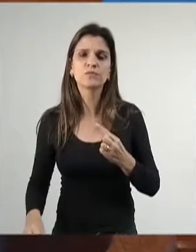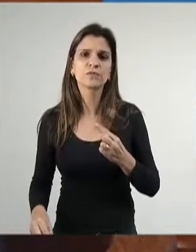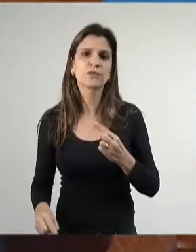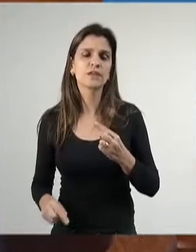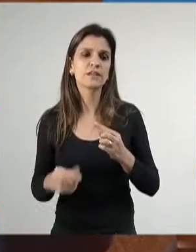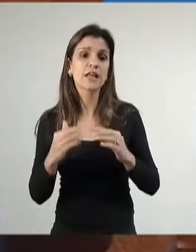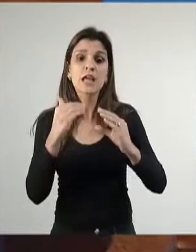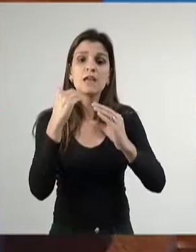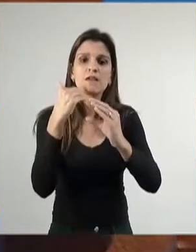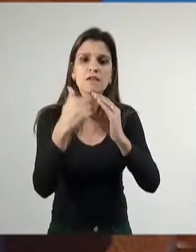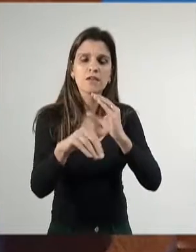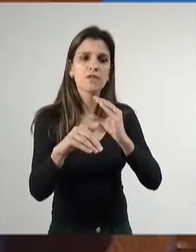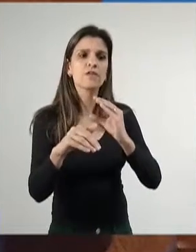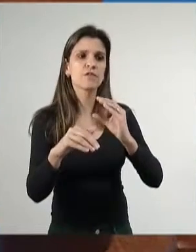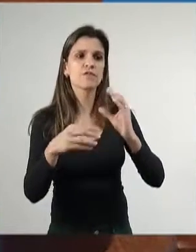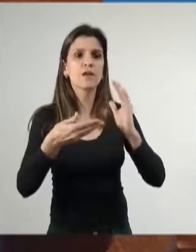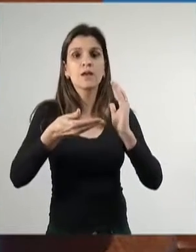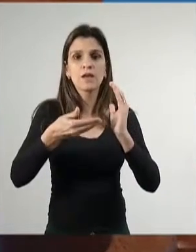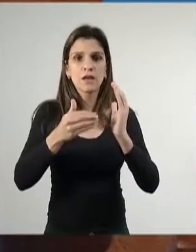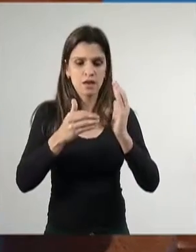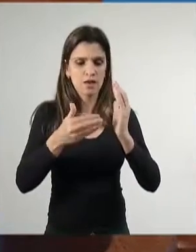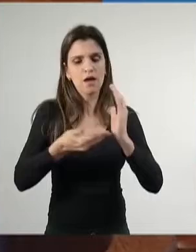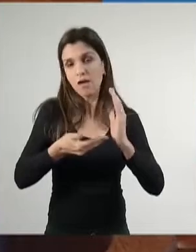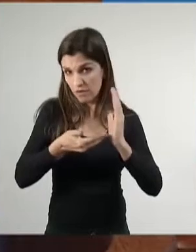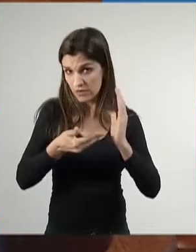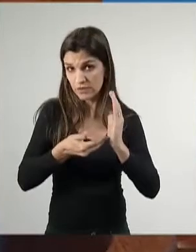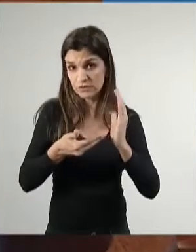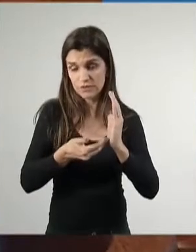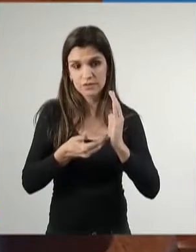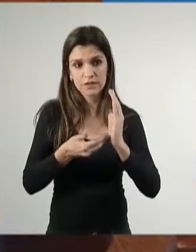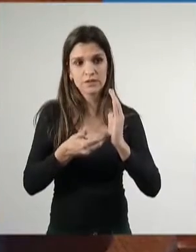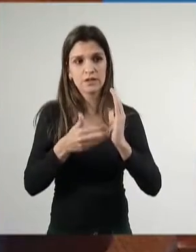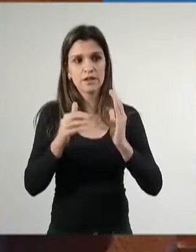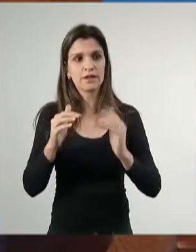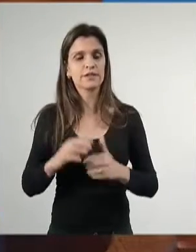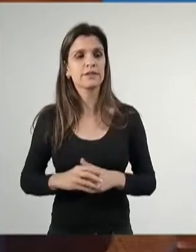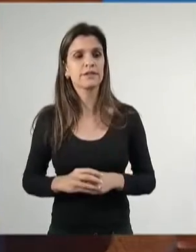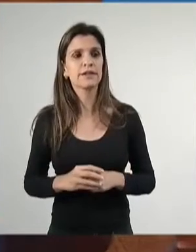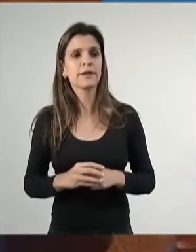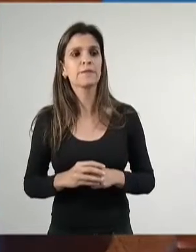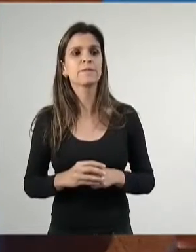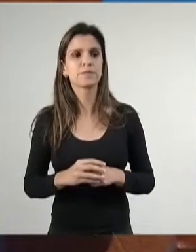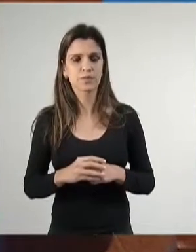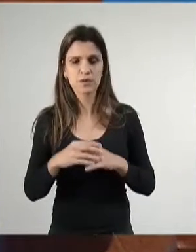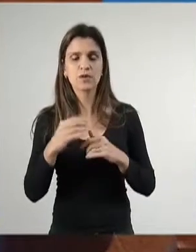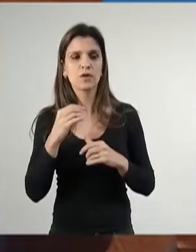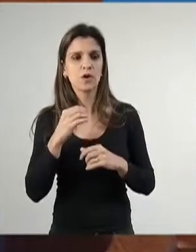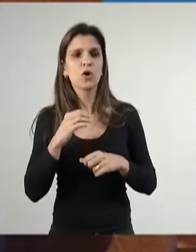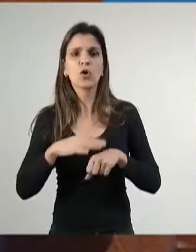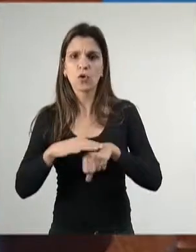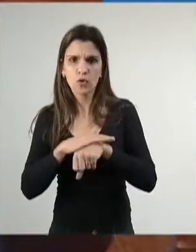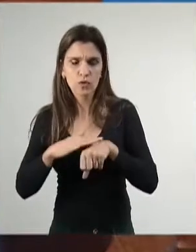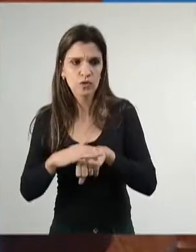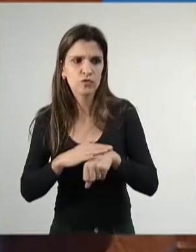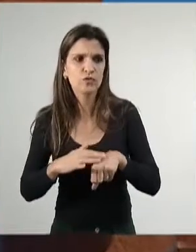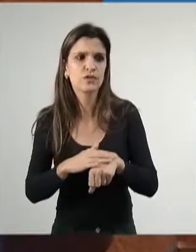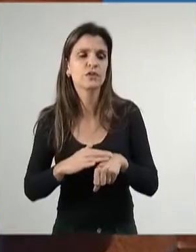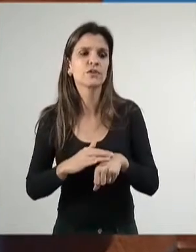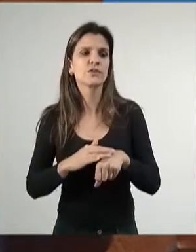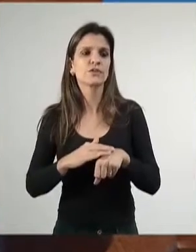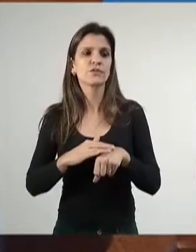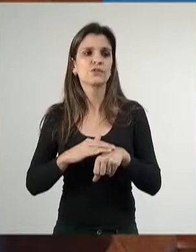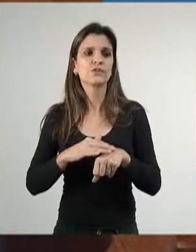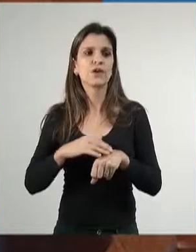senadores. Falei ao telefone com o coordenador da bancada federal do nosso estado, o senador Nelsinho Trade, e